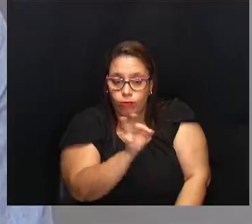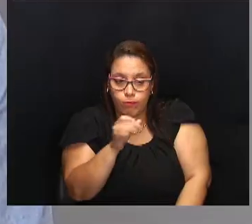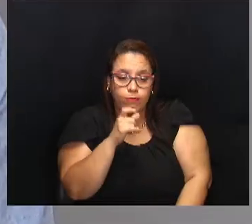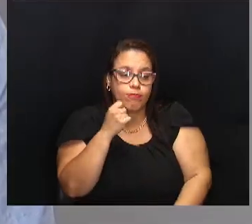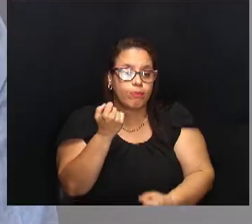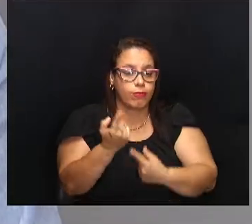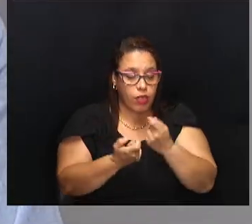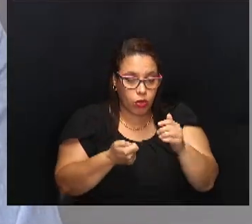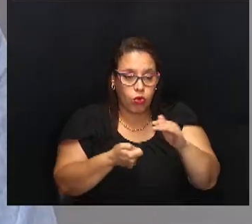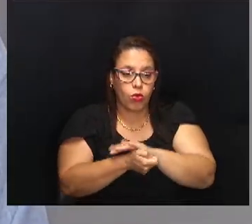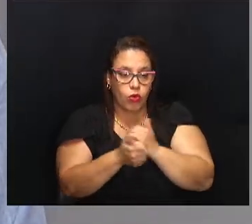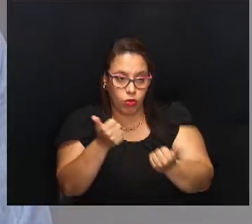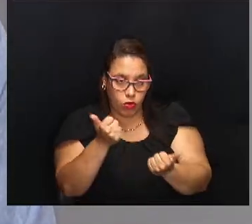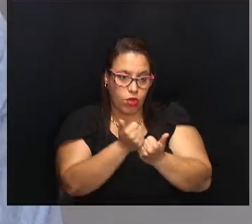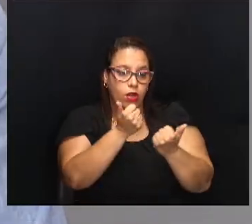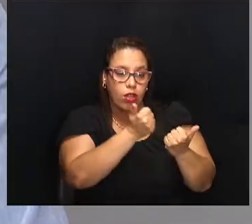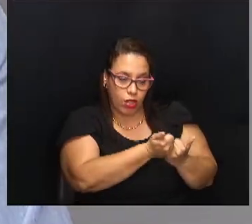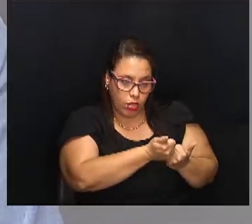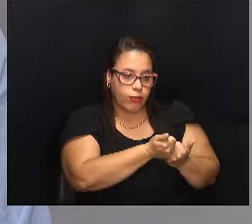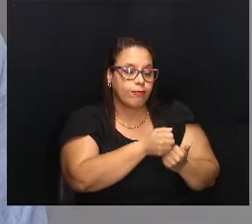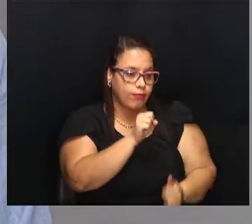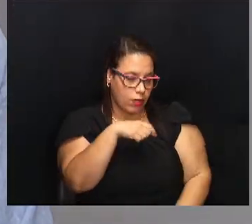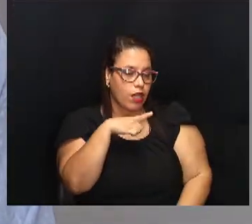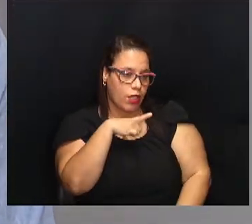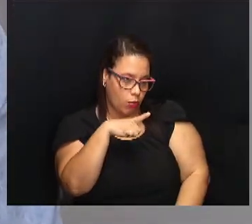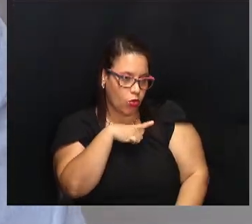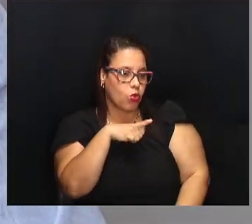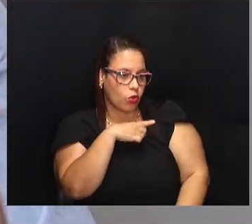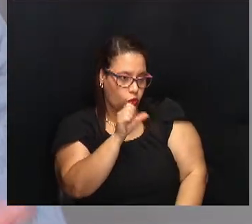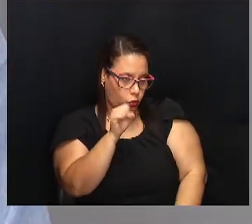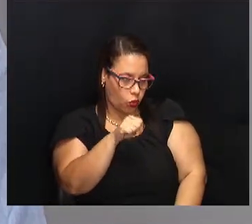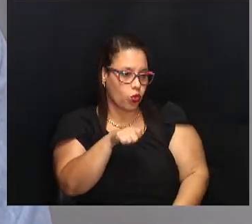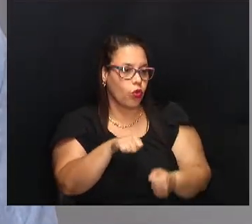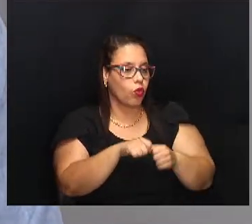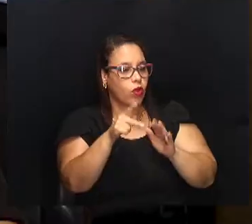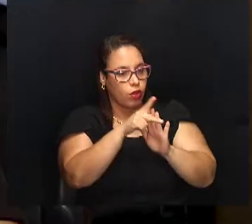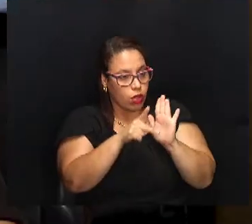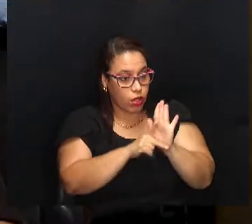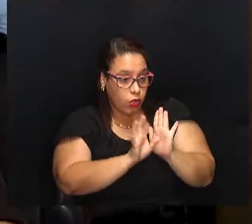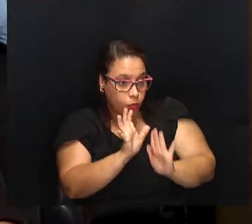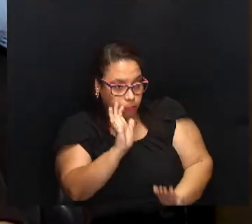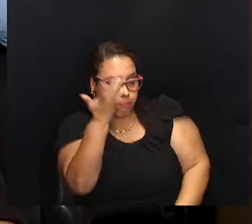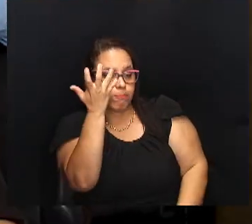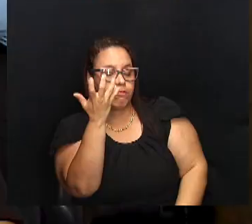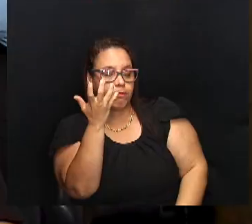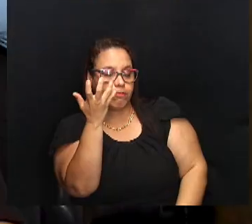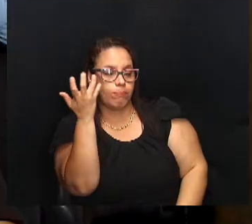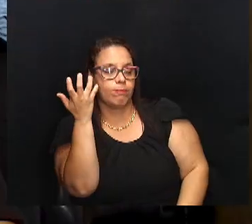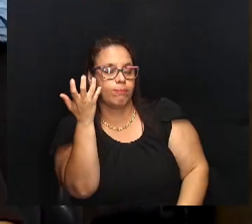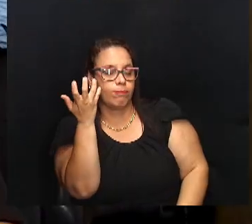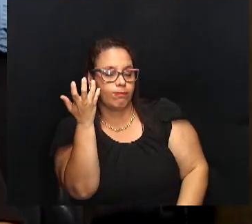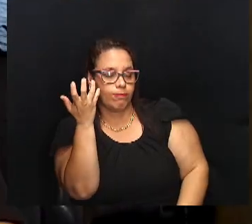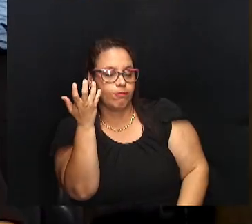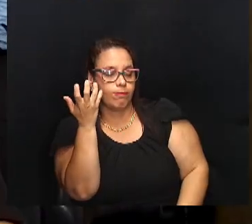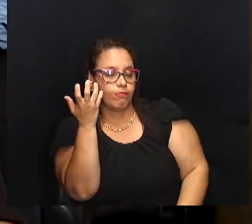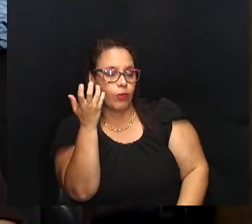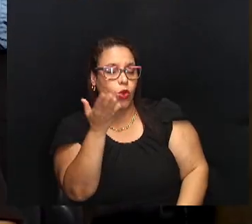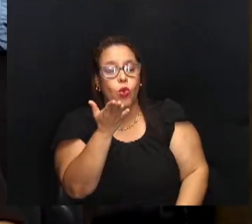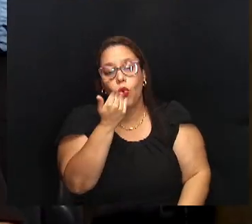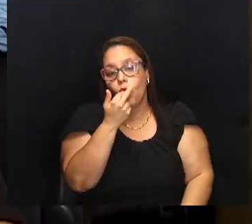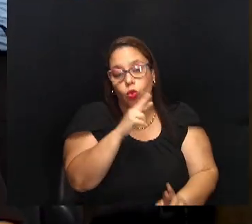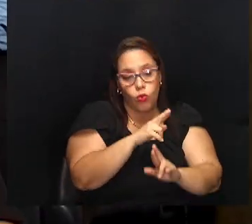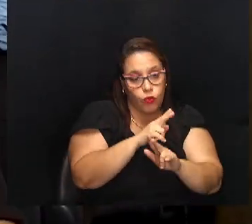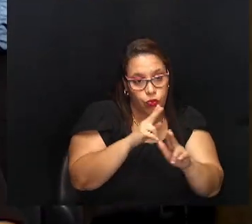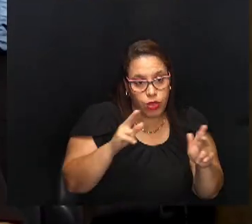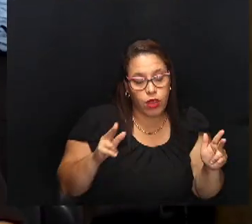alguns patrocinadores que hoje nos ajudam aqui a fazer esse projeto andar, seja, né, com um alimento,